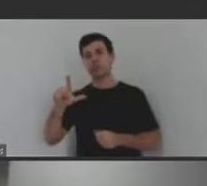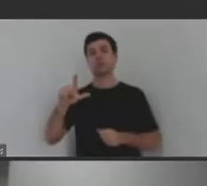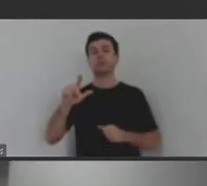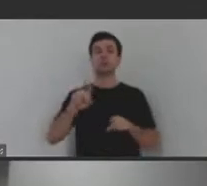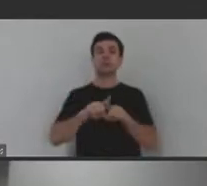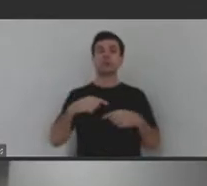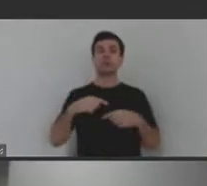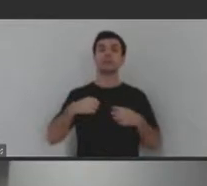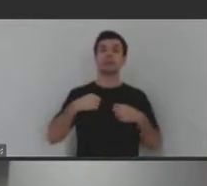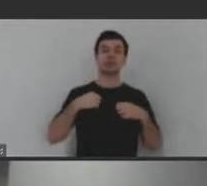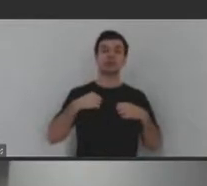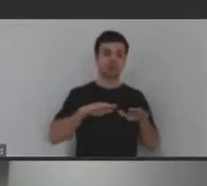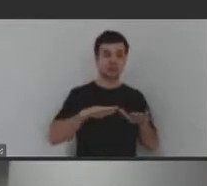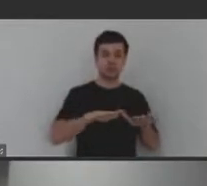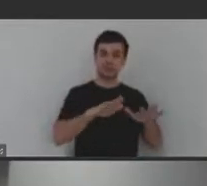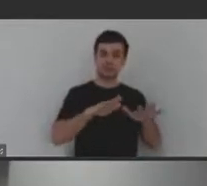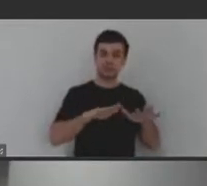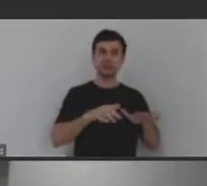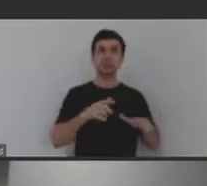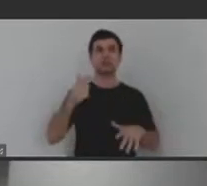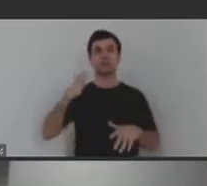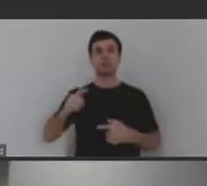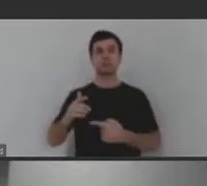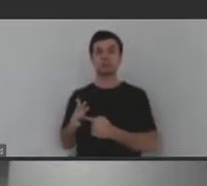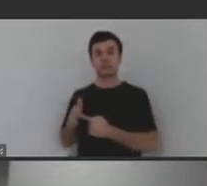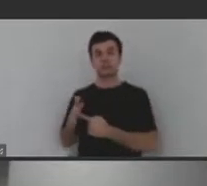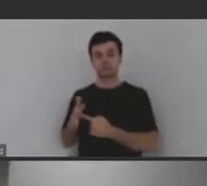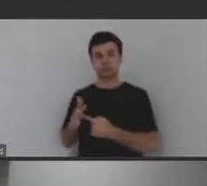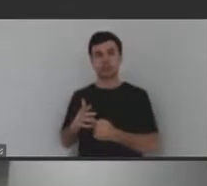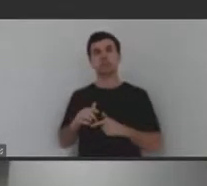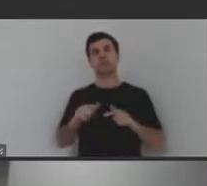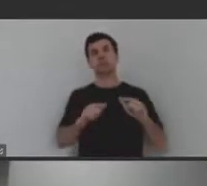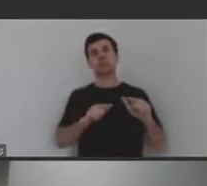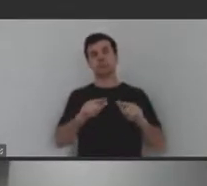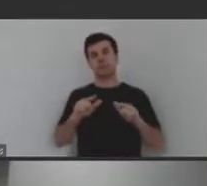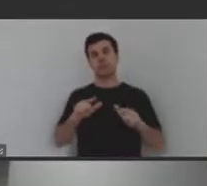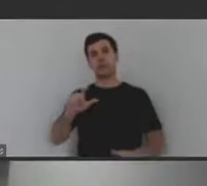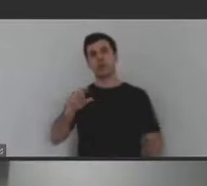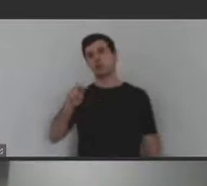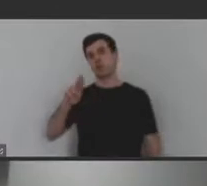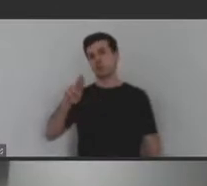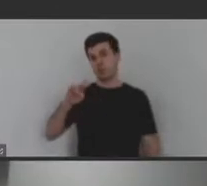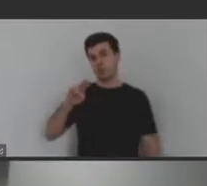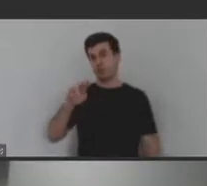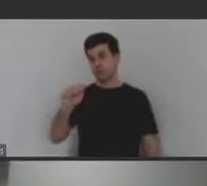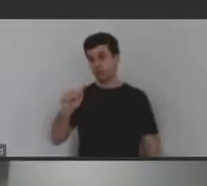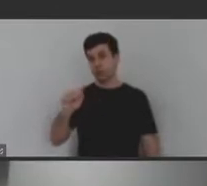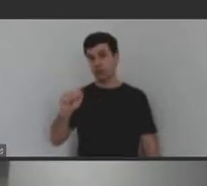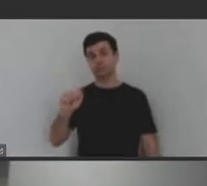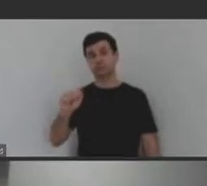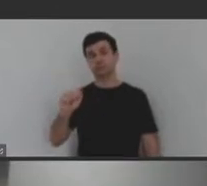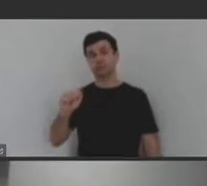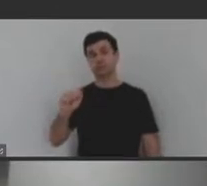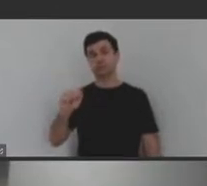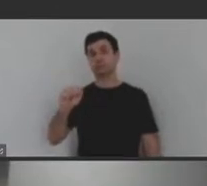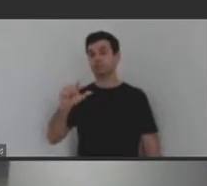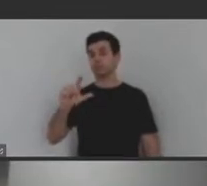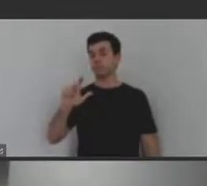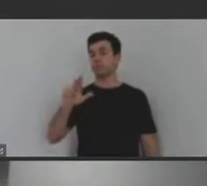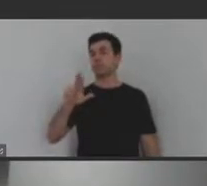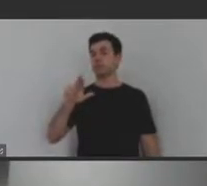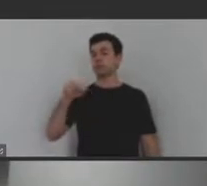Tema Terra, maquinaria limitada. Também trabalhou em Louveira, na empresa Lourenção